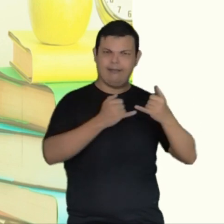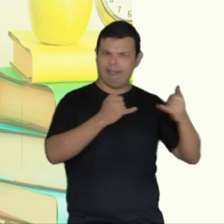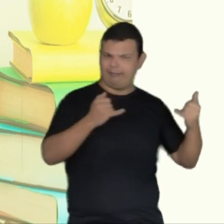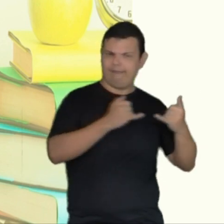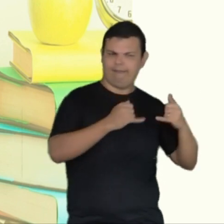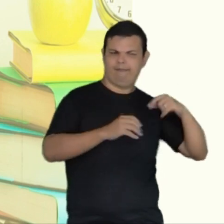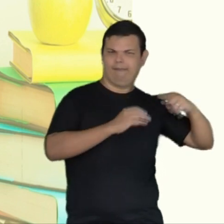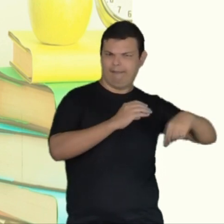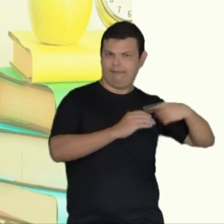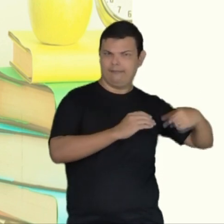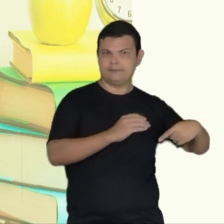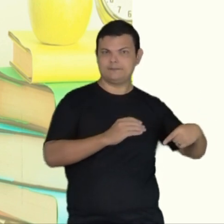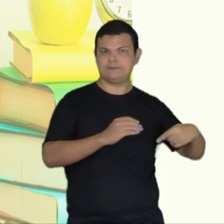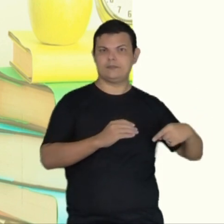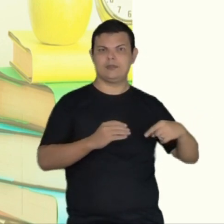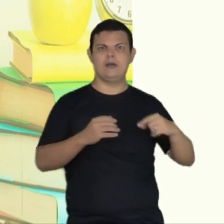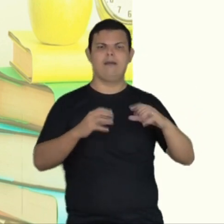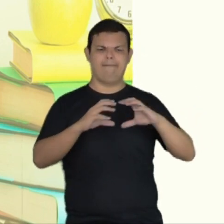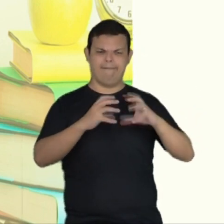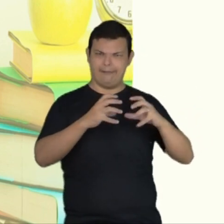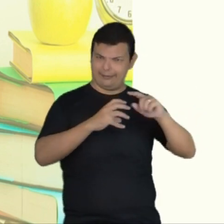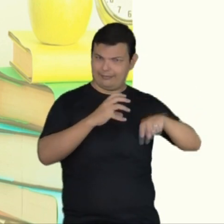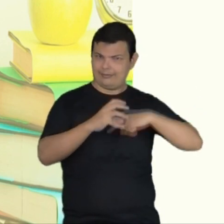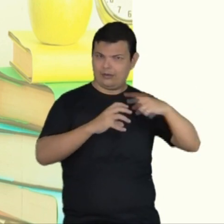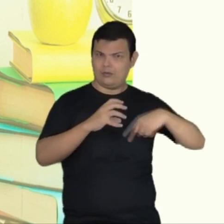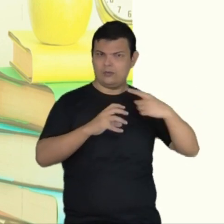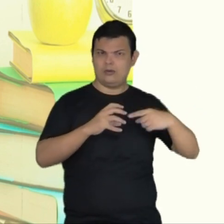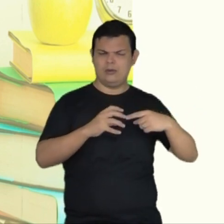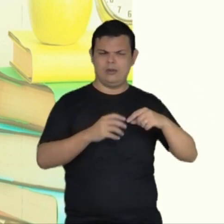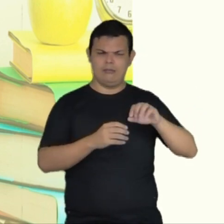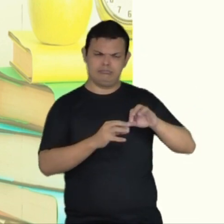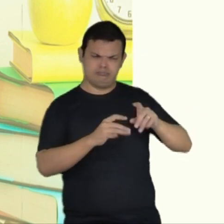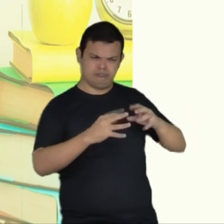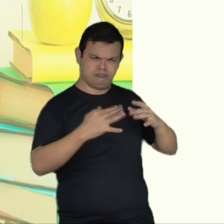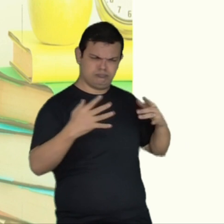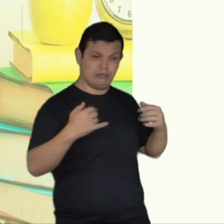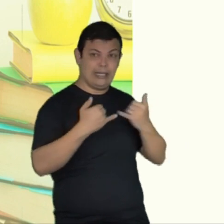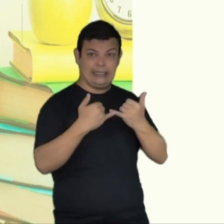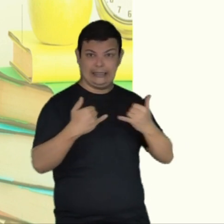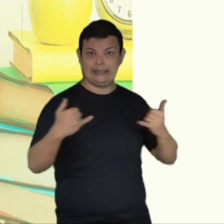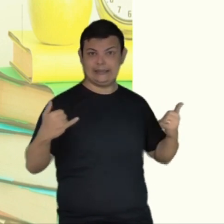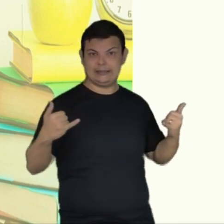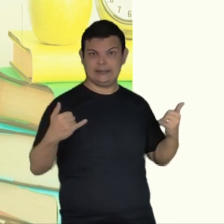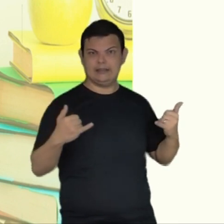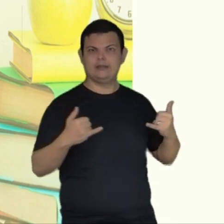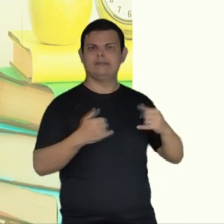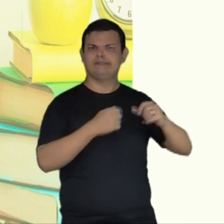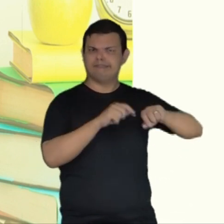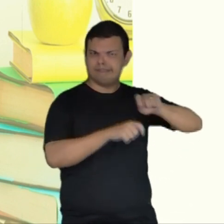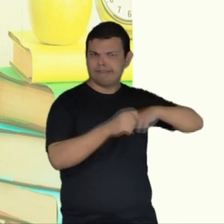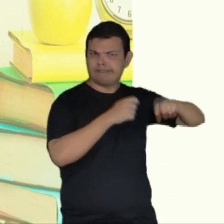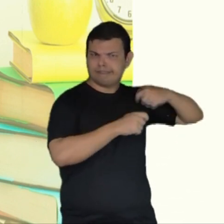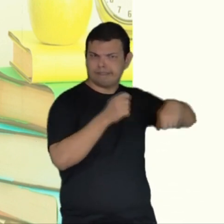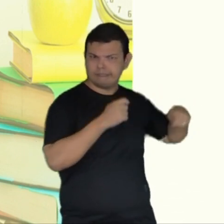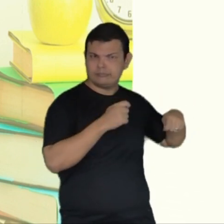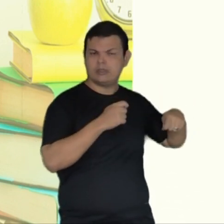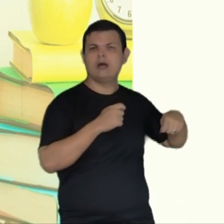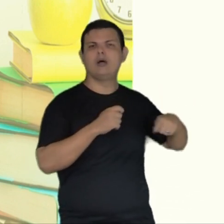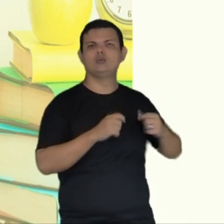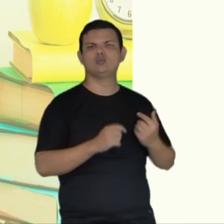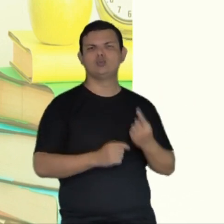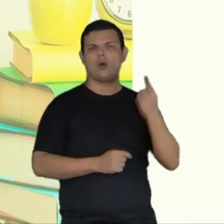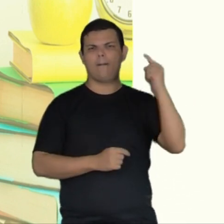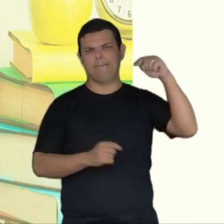linha, linha. Carretel. Desenrola a linha. Desalinha. Sobe e